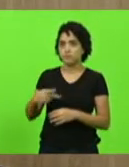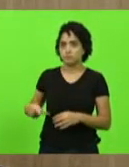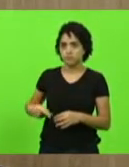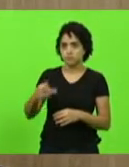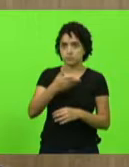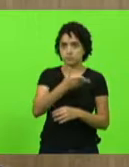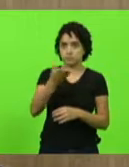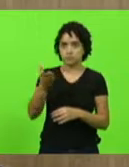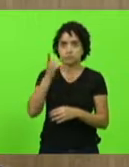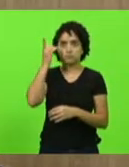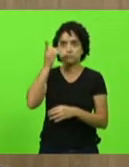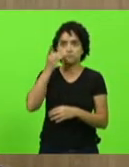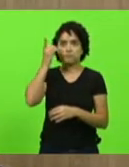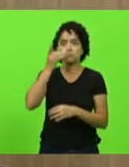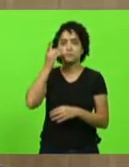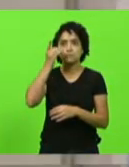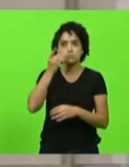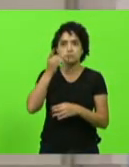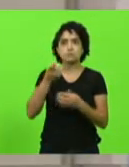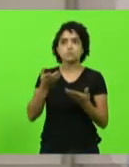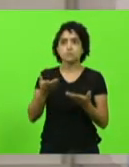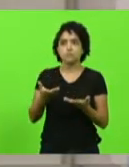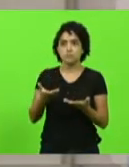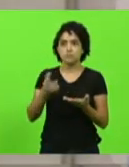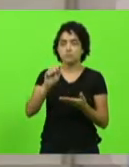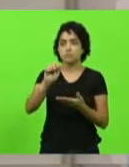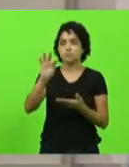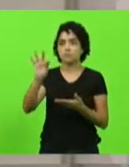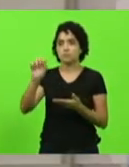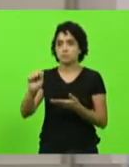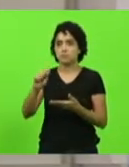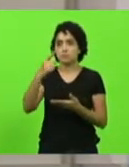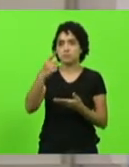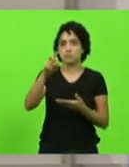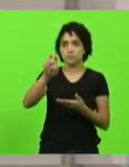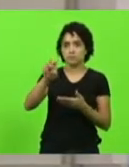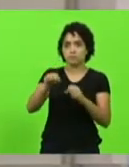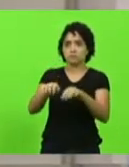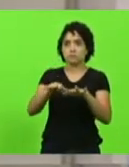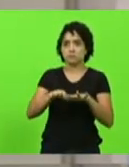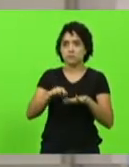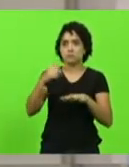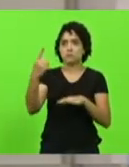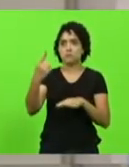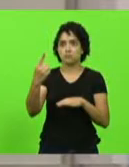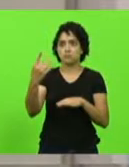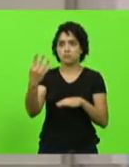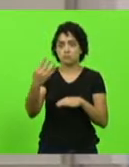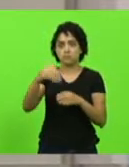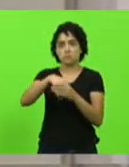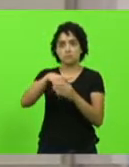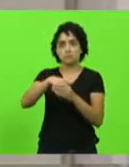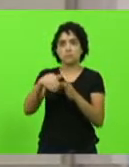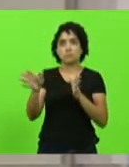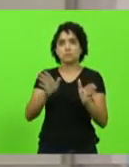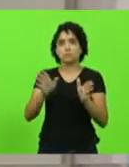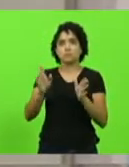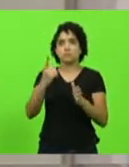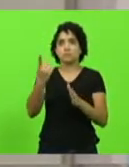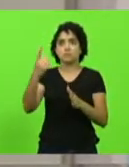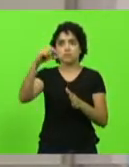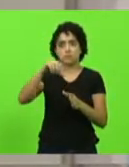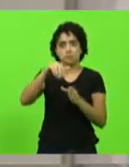deputados, cidadãos catarinenses. Ata da 15ª sessão ordinária da 4ª sessão legislativa